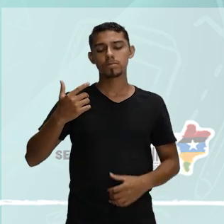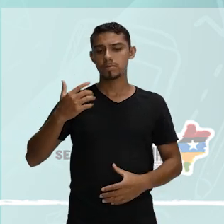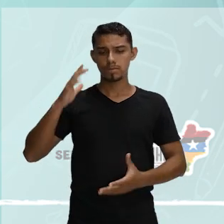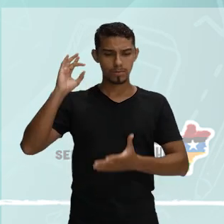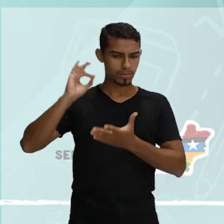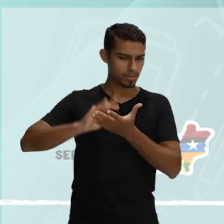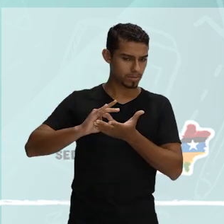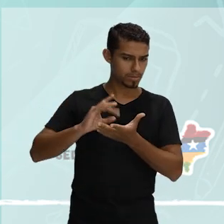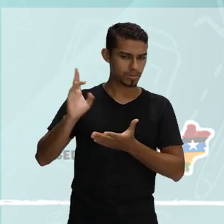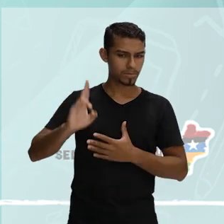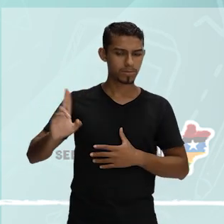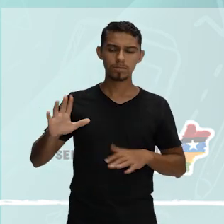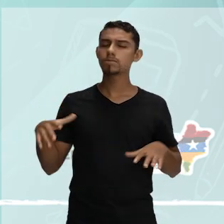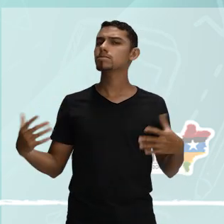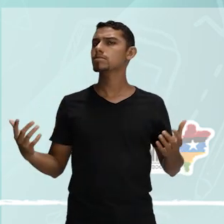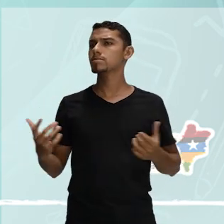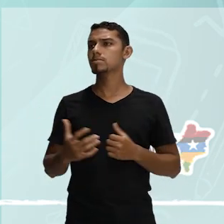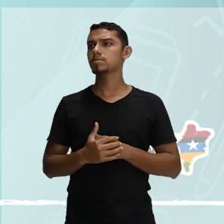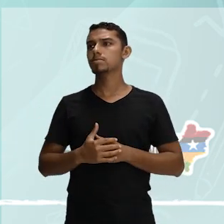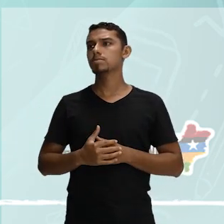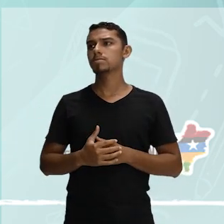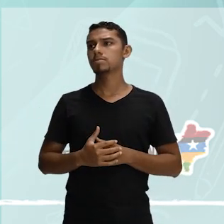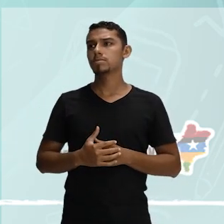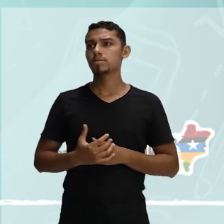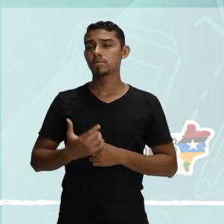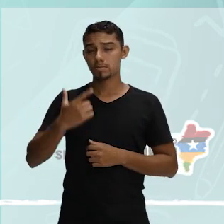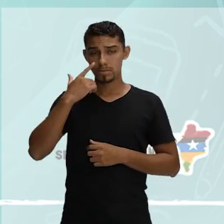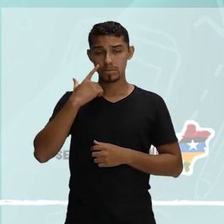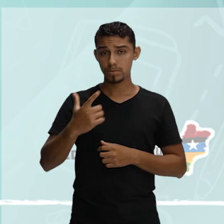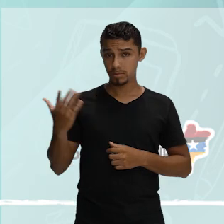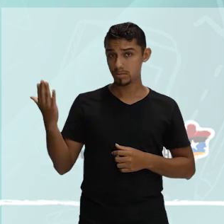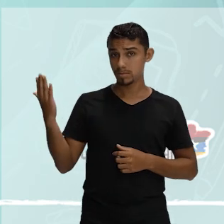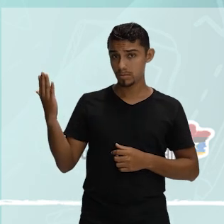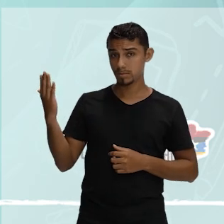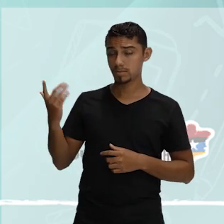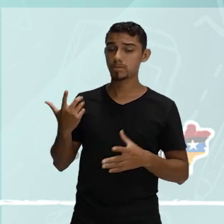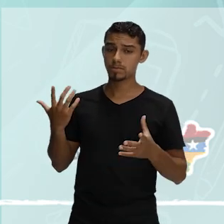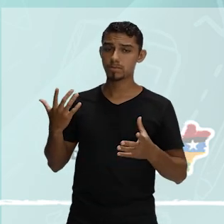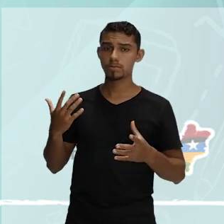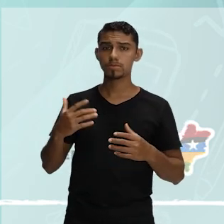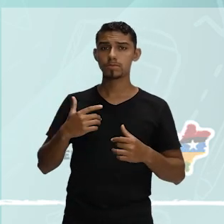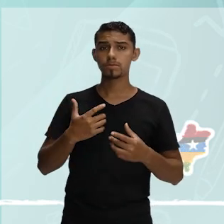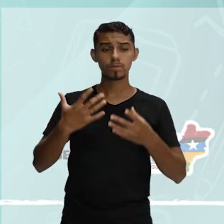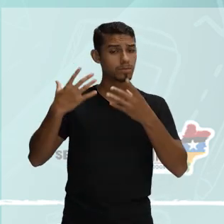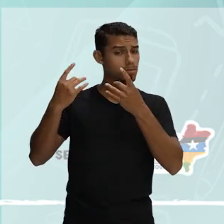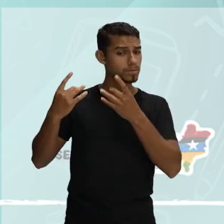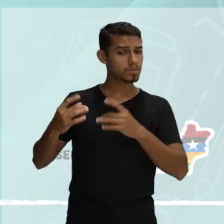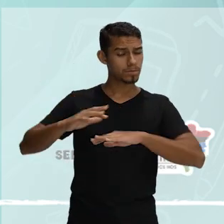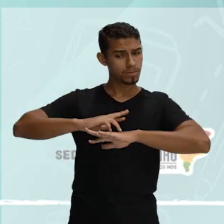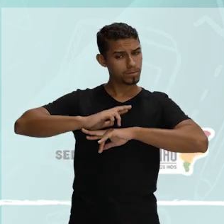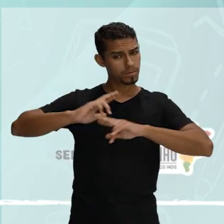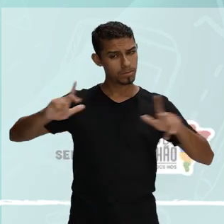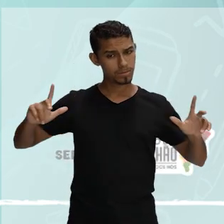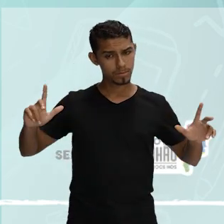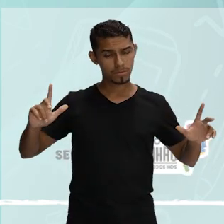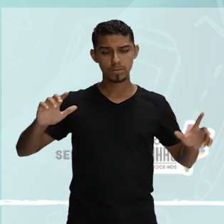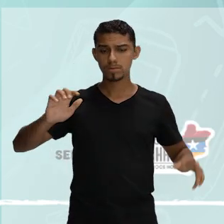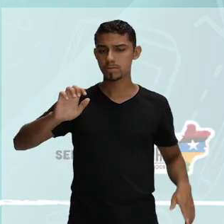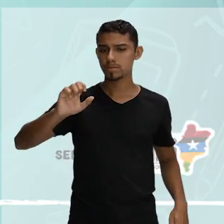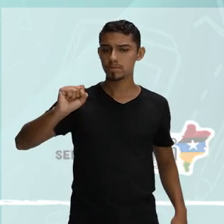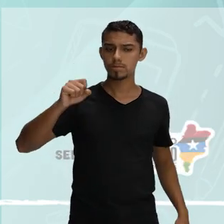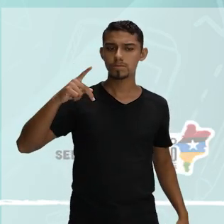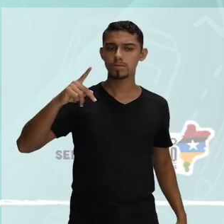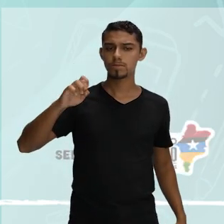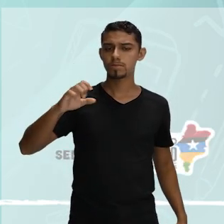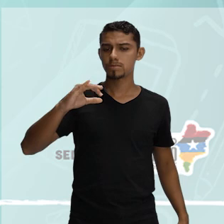se confirma. Qual o fato? O fato de que esses indivíduos, eles não são de espécies diferentes. Porque se